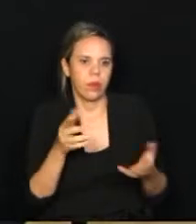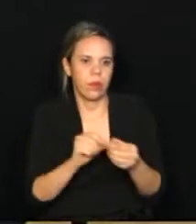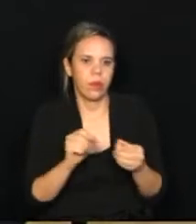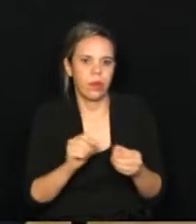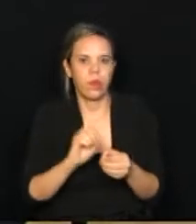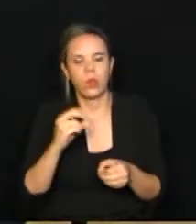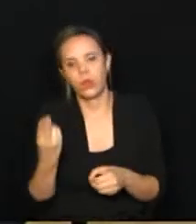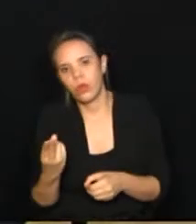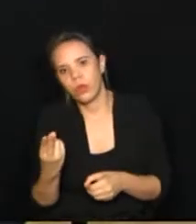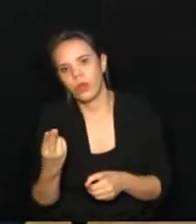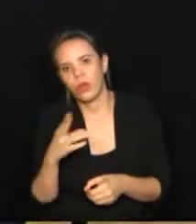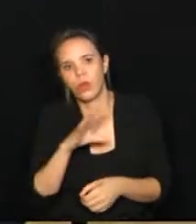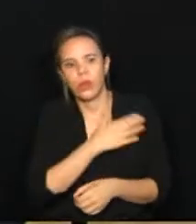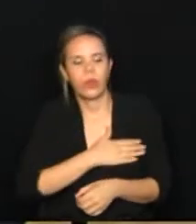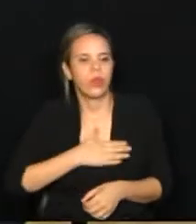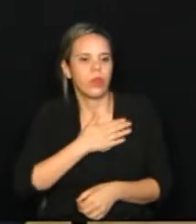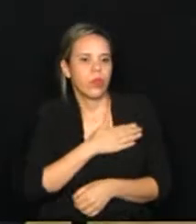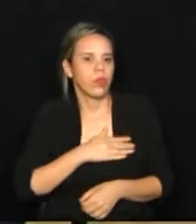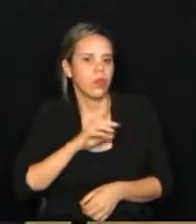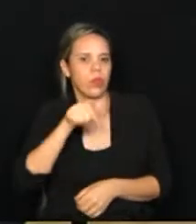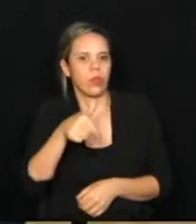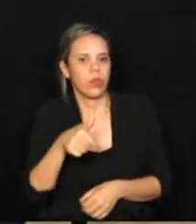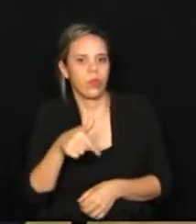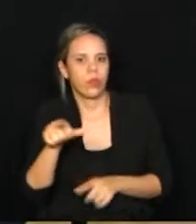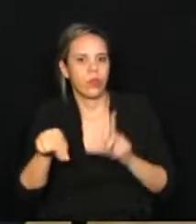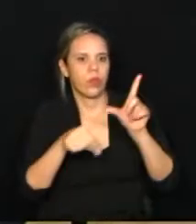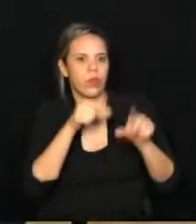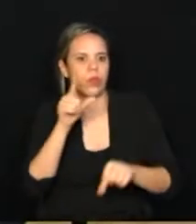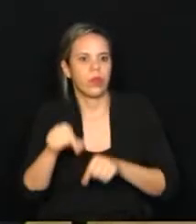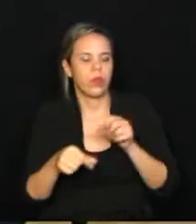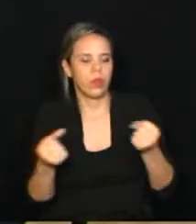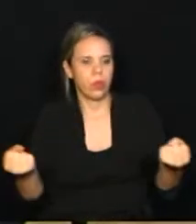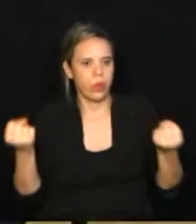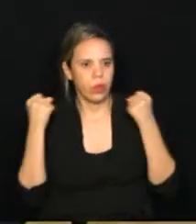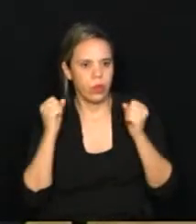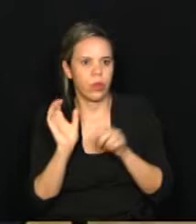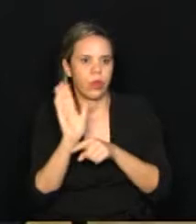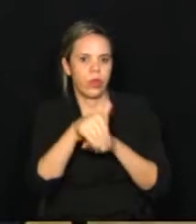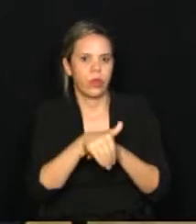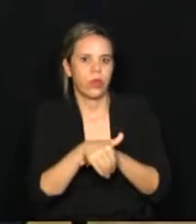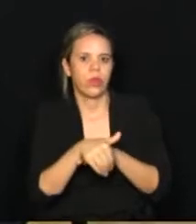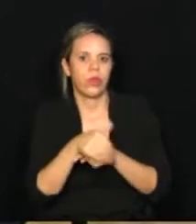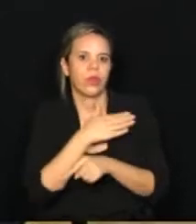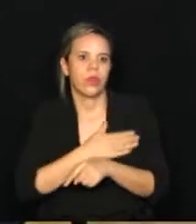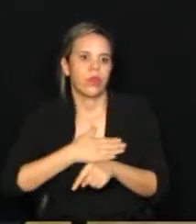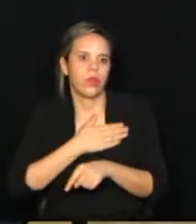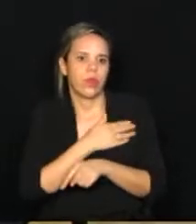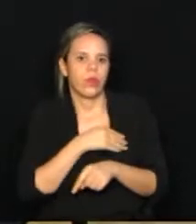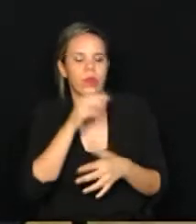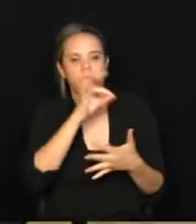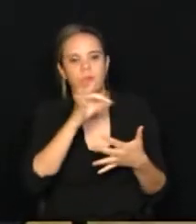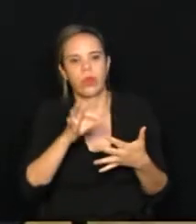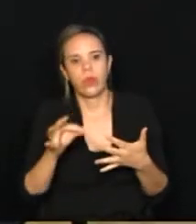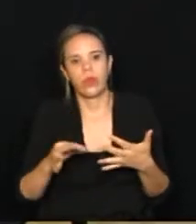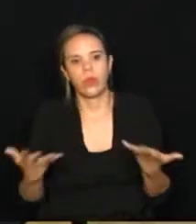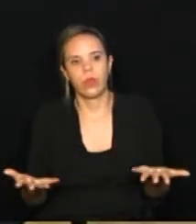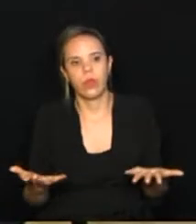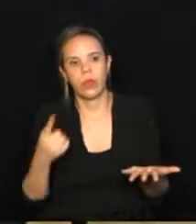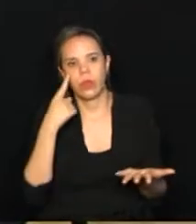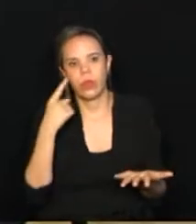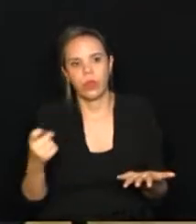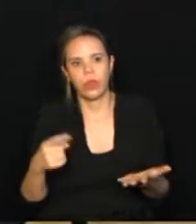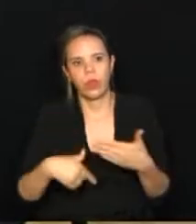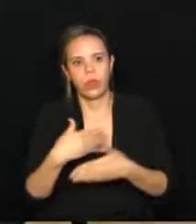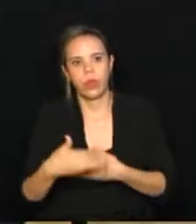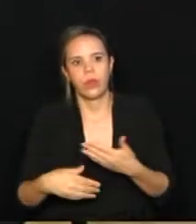Ou foi aquele amor à primeira vista? Depois que você optou da ginástica pelo basquete, você falou, opa, tô gostando disso, e foi se interessando cada